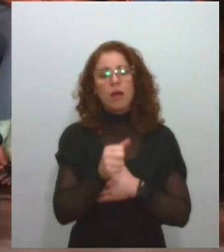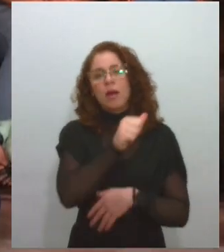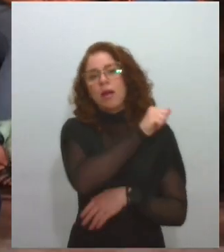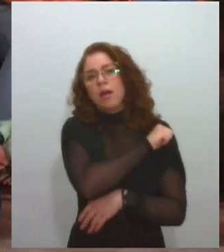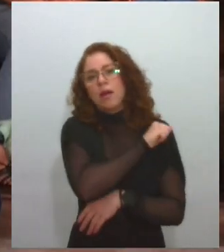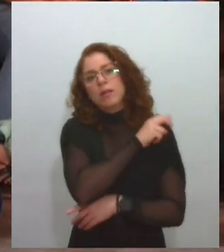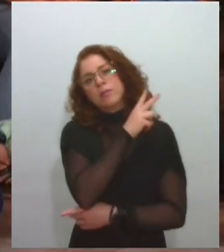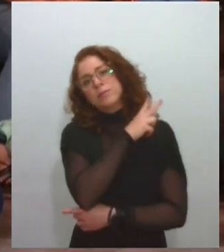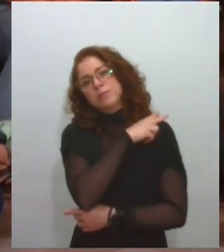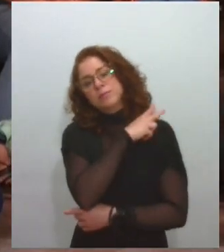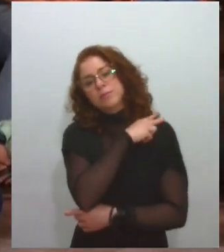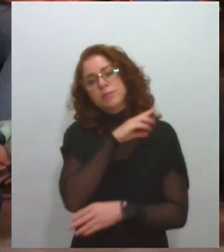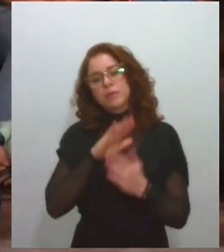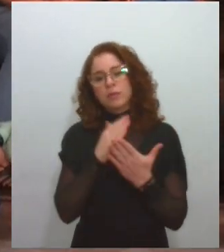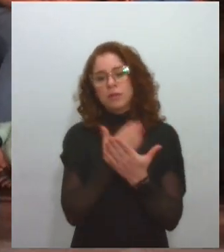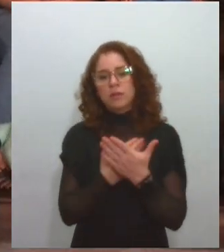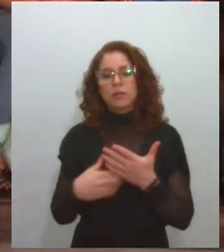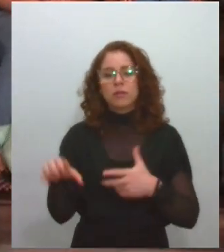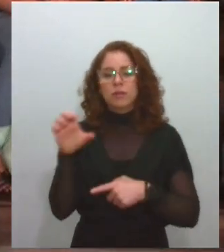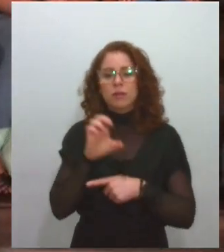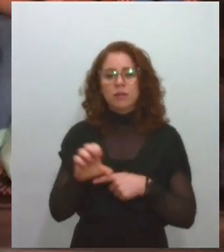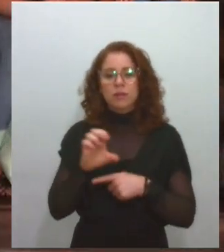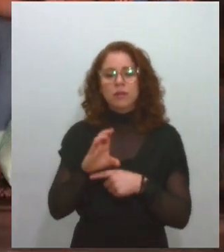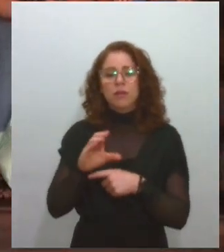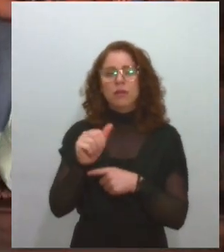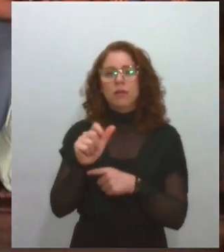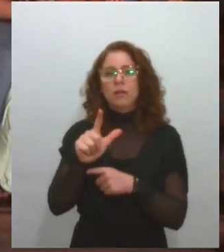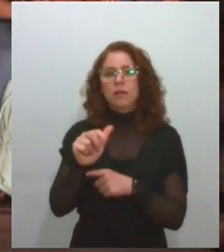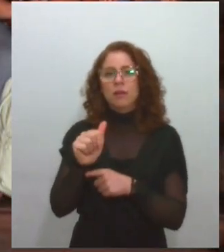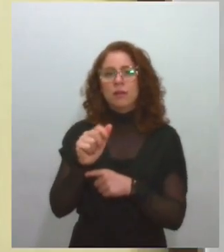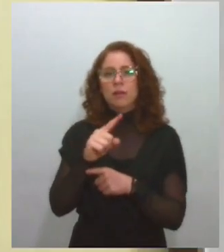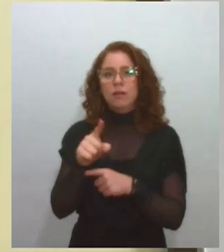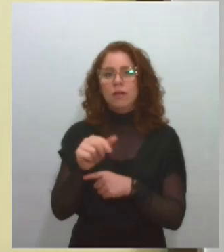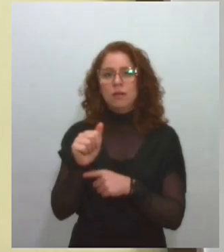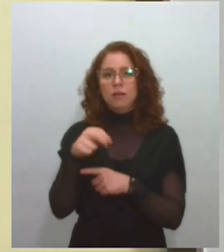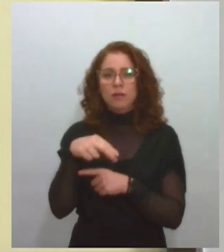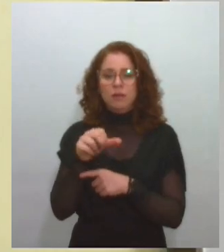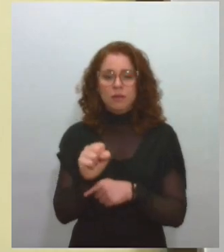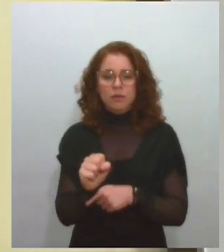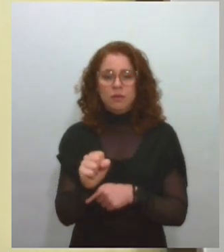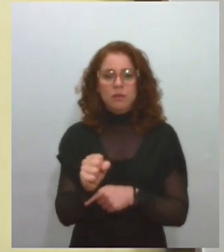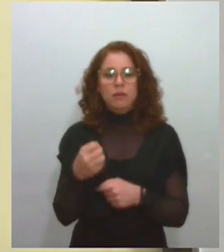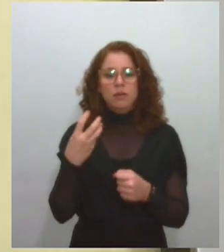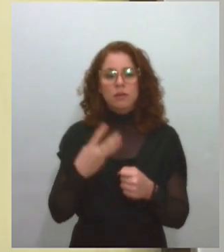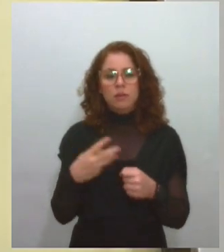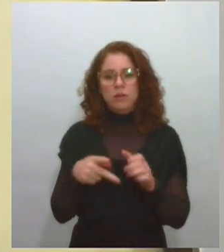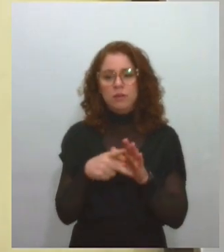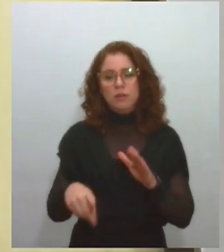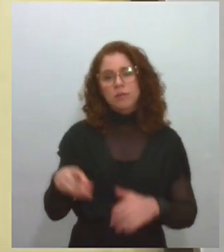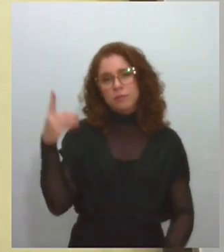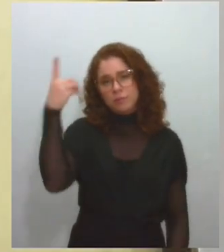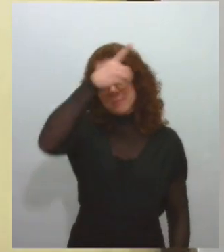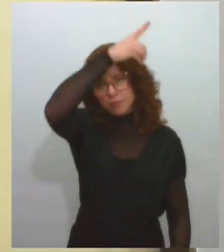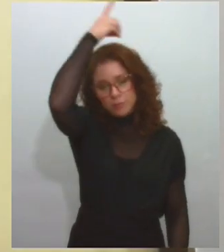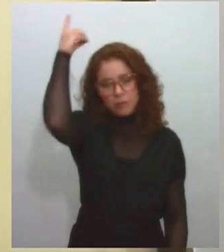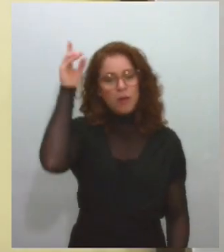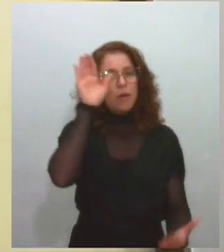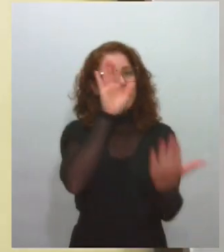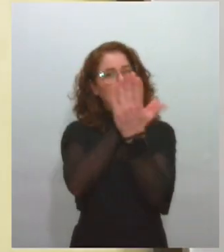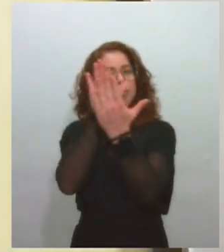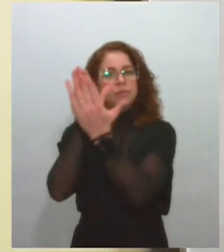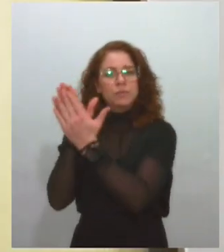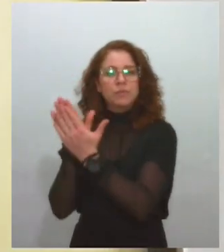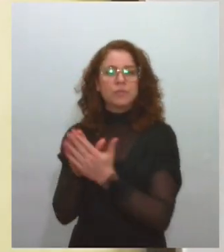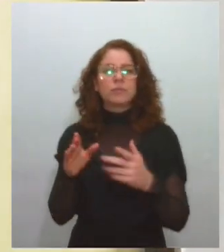Colégio Estadual General Calazans, do município de Nossa Senhora das Dores, depararam-se com toda a arquitetura colonial do